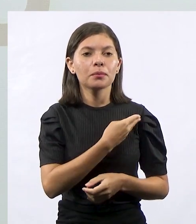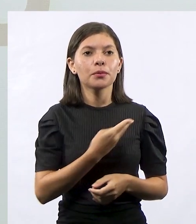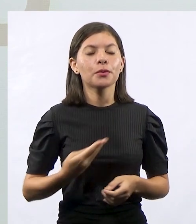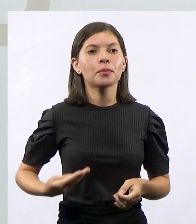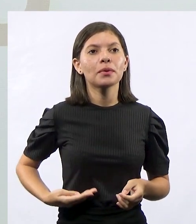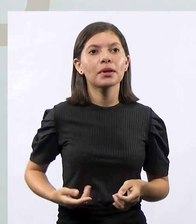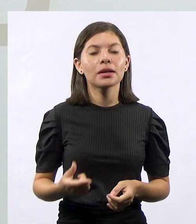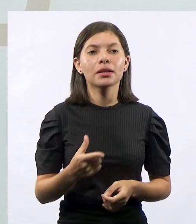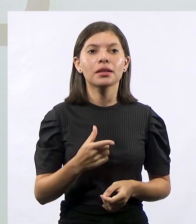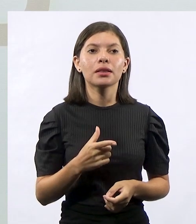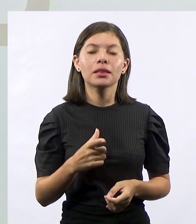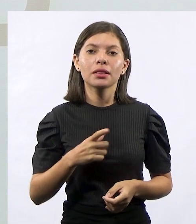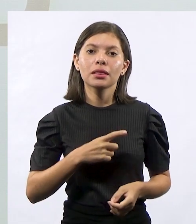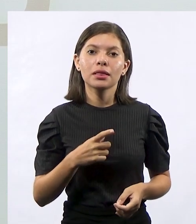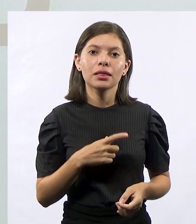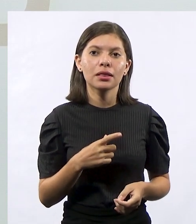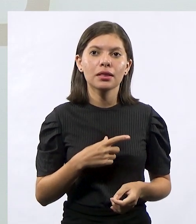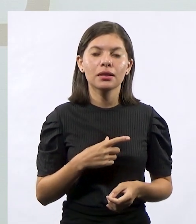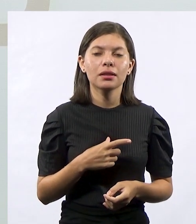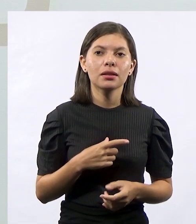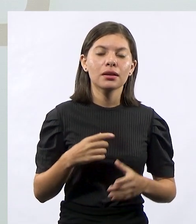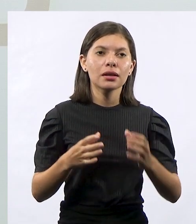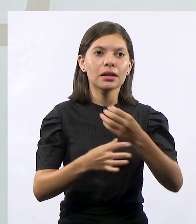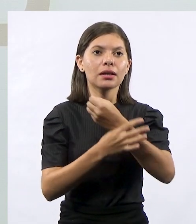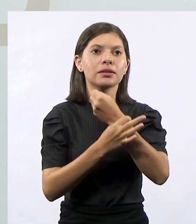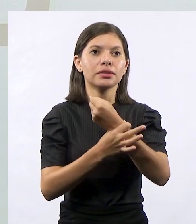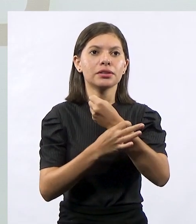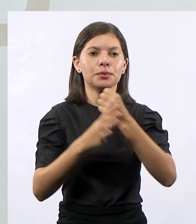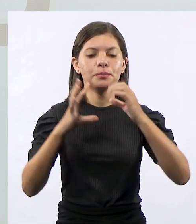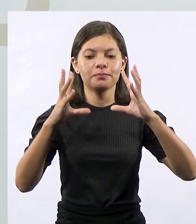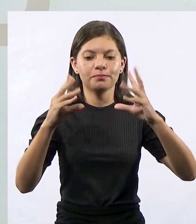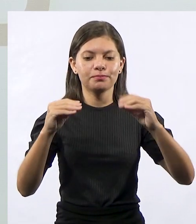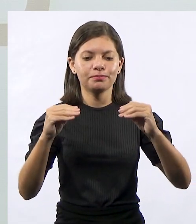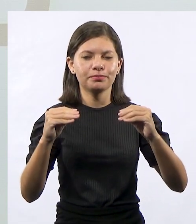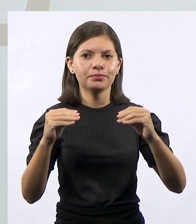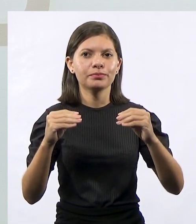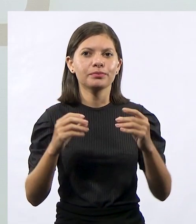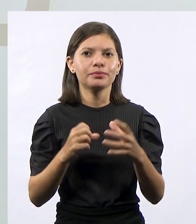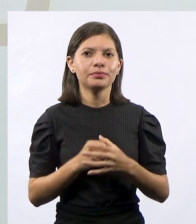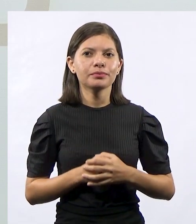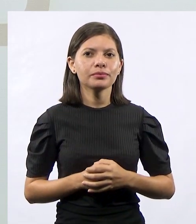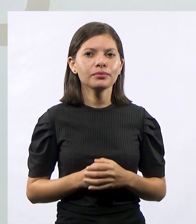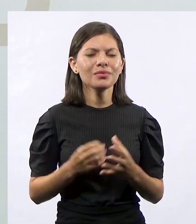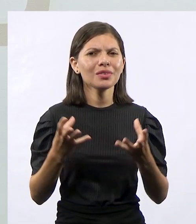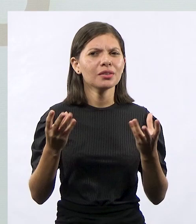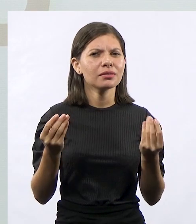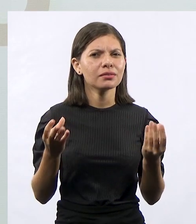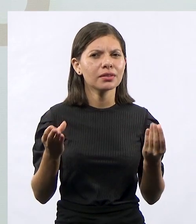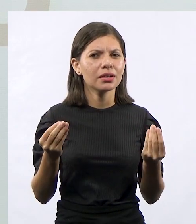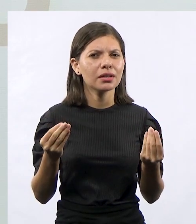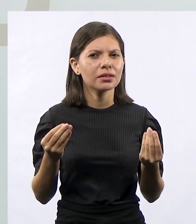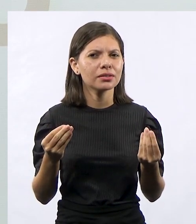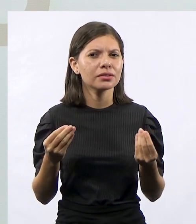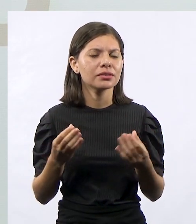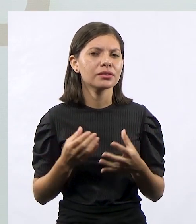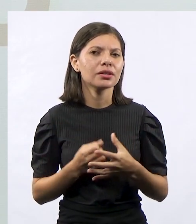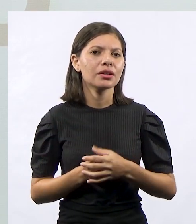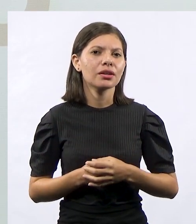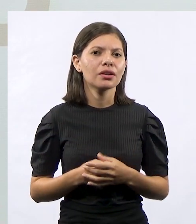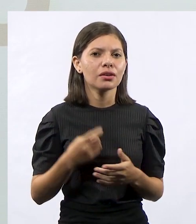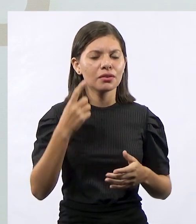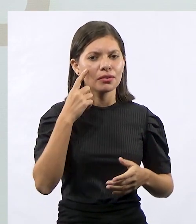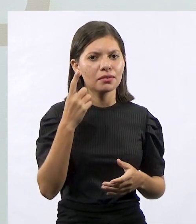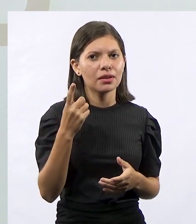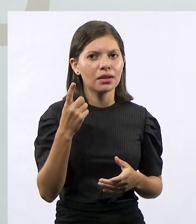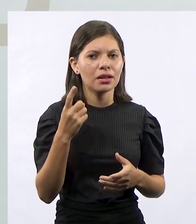políticas públicas, elas têm a função de garantir esse padrão de qualidade. Então, tem vários programas. Quando você ouvir